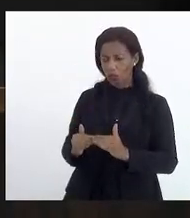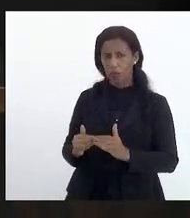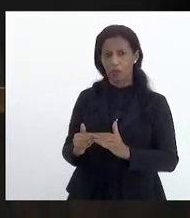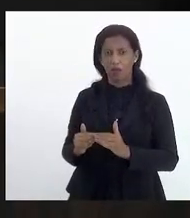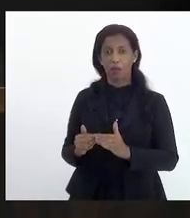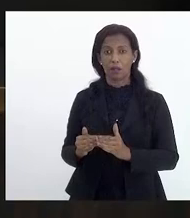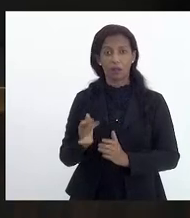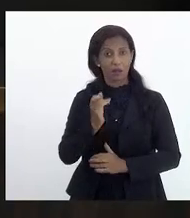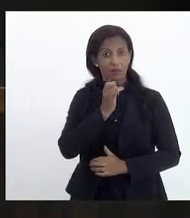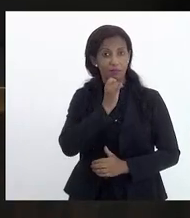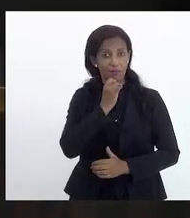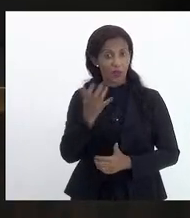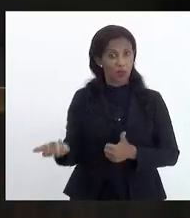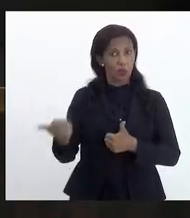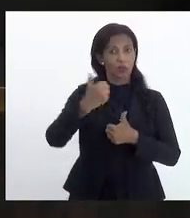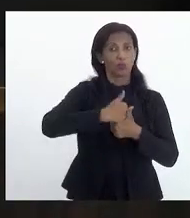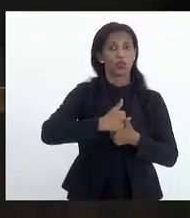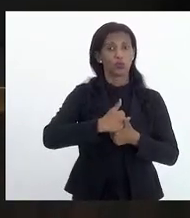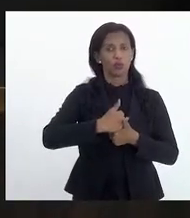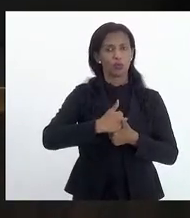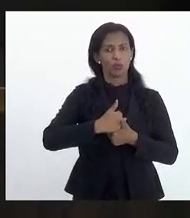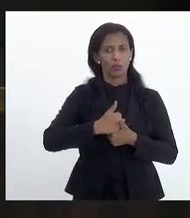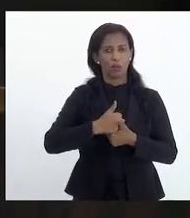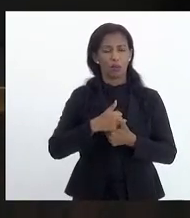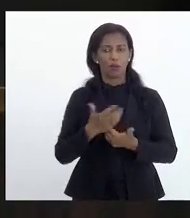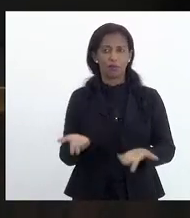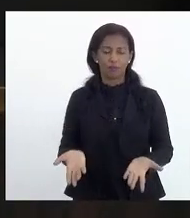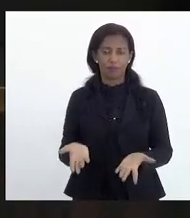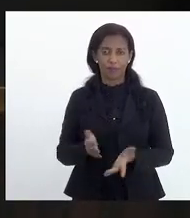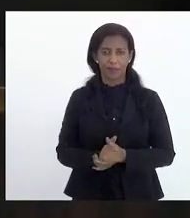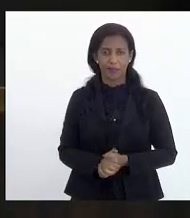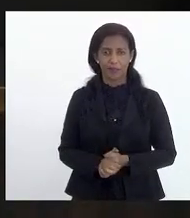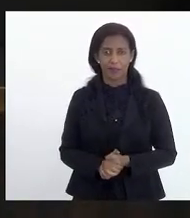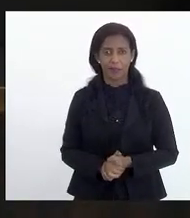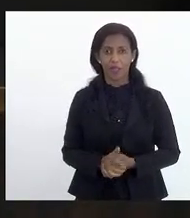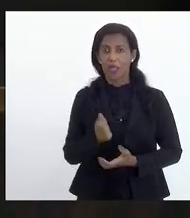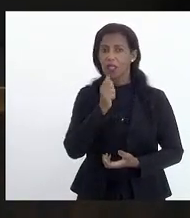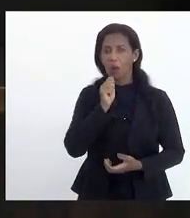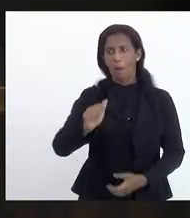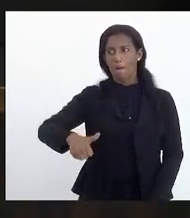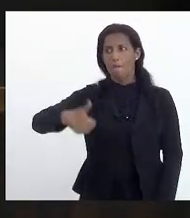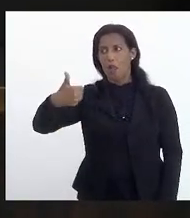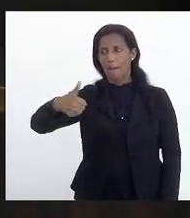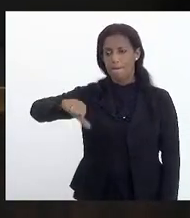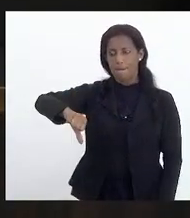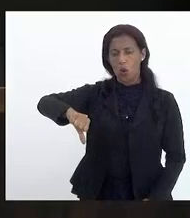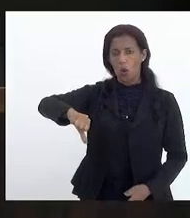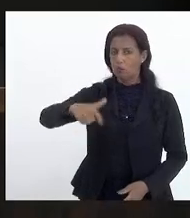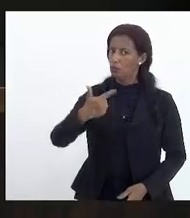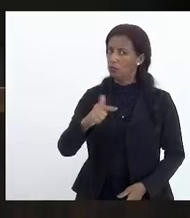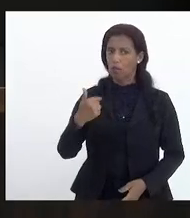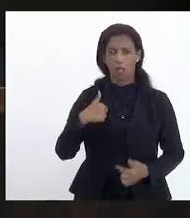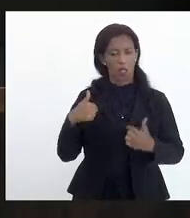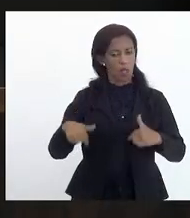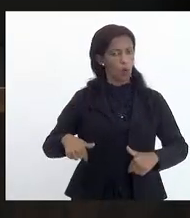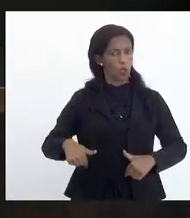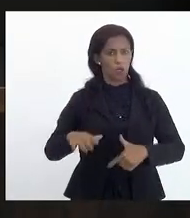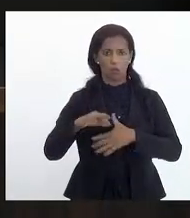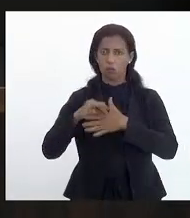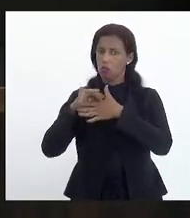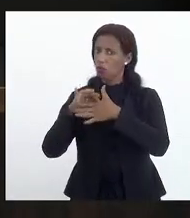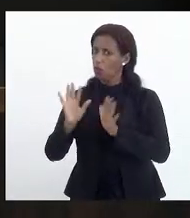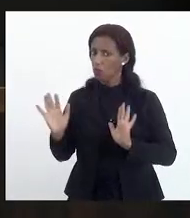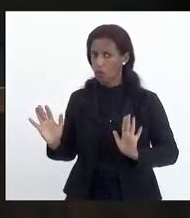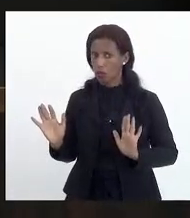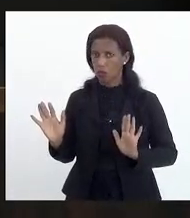o exemplo foi o substitutivo do FECP. Então, não tem melhor ou pior. E outra coisa, eu aqui não sou o líder.